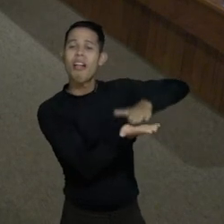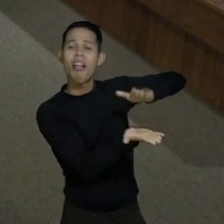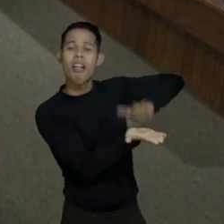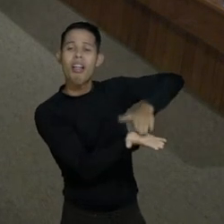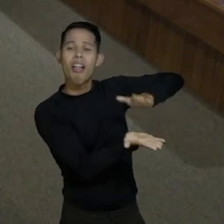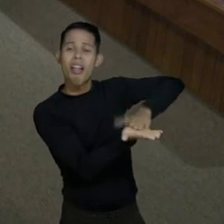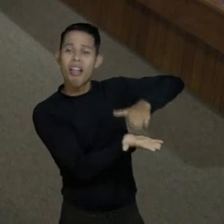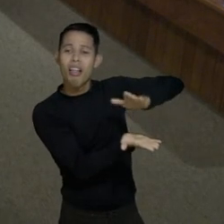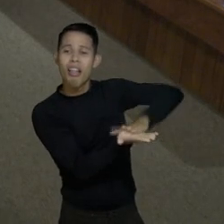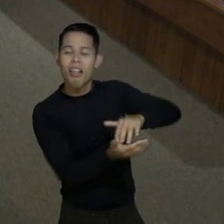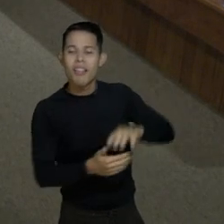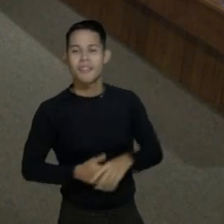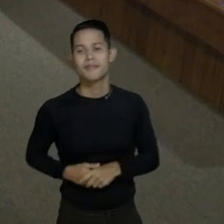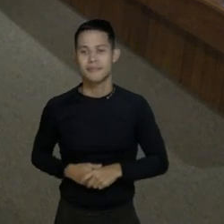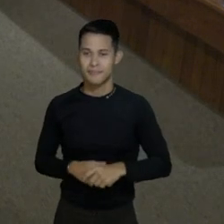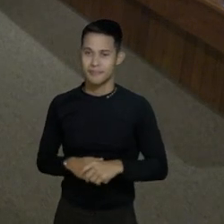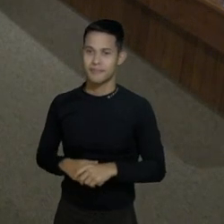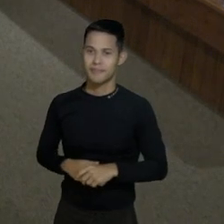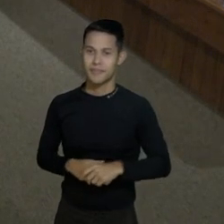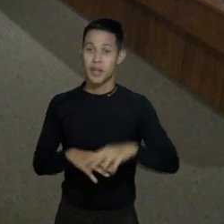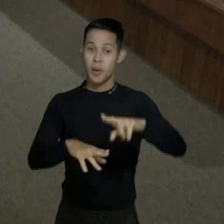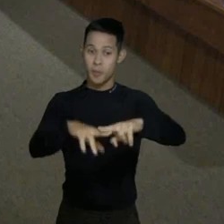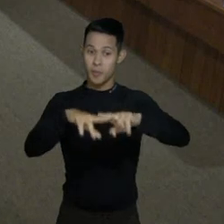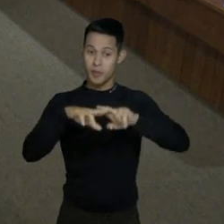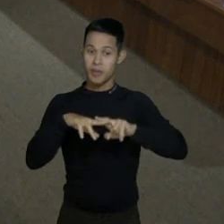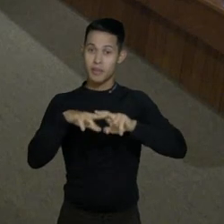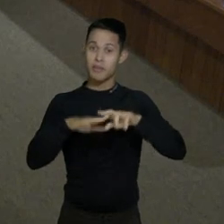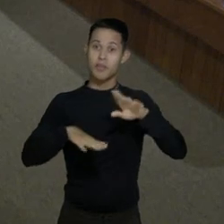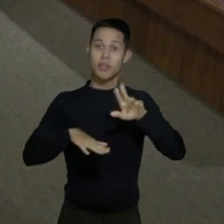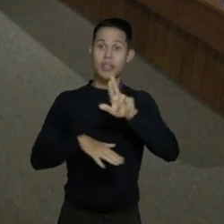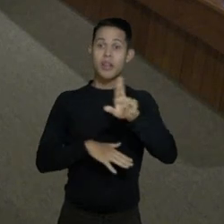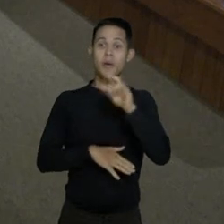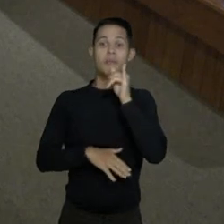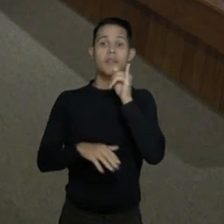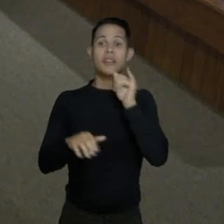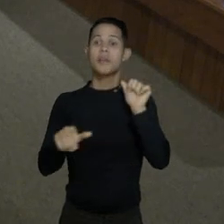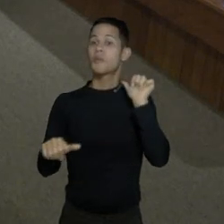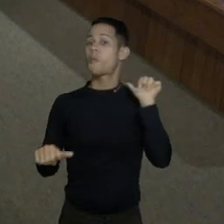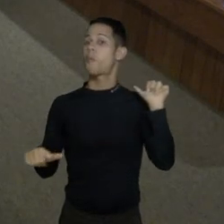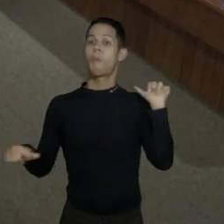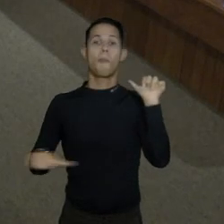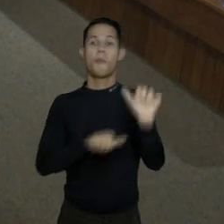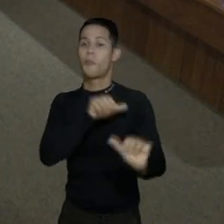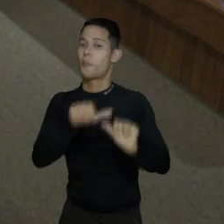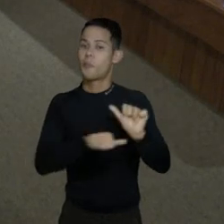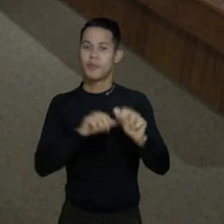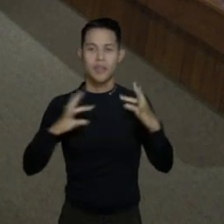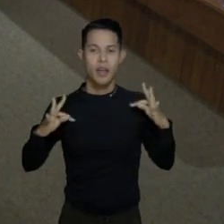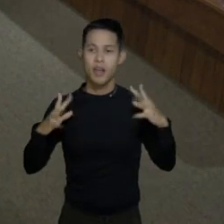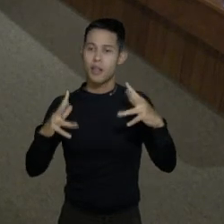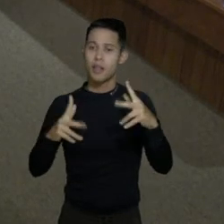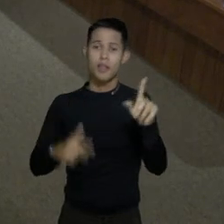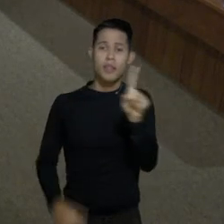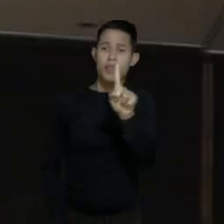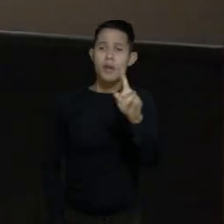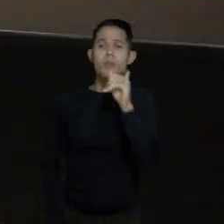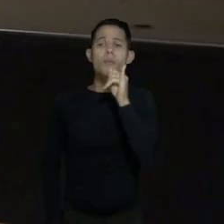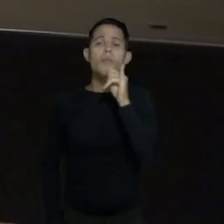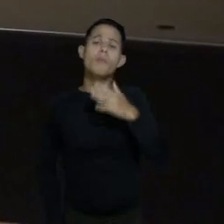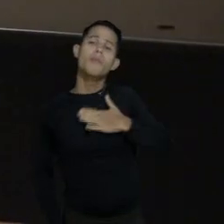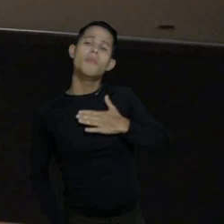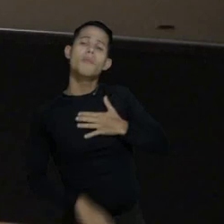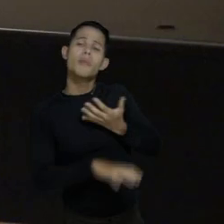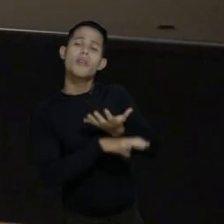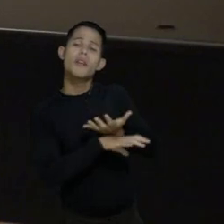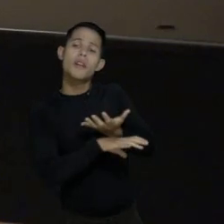gente não precisa Nossa então a gente vai mudar tudo não vamos colocar uma régua adicional né na minha disciplina eu